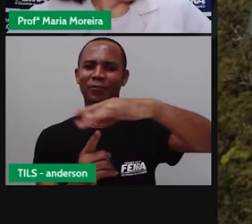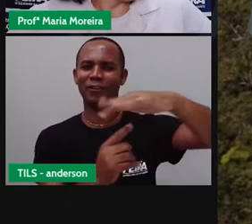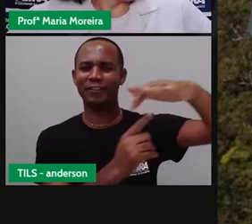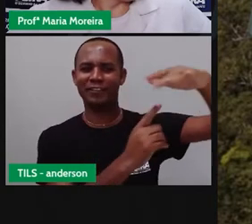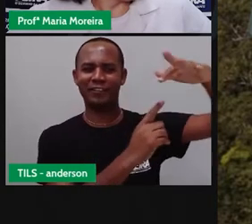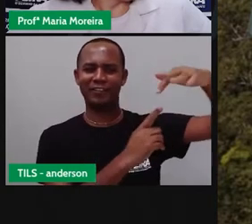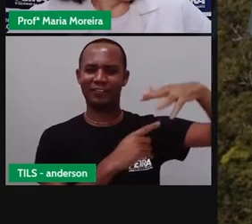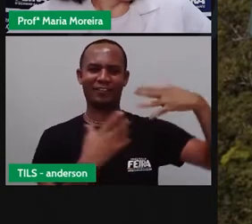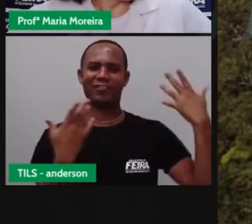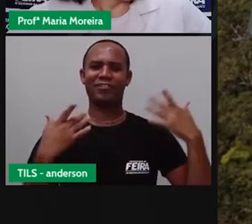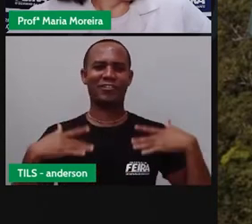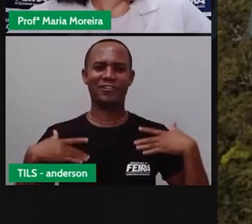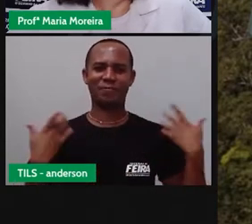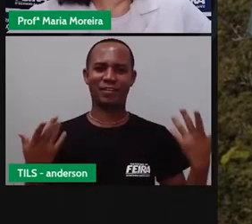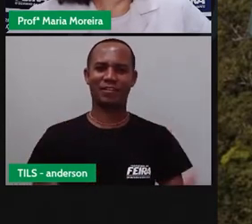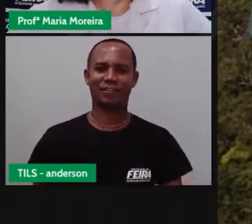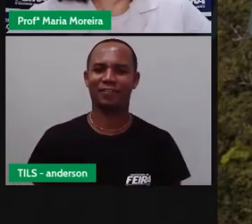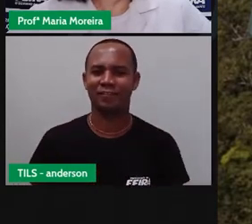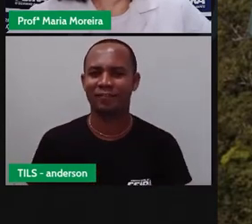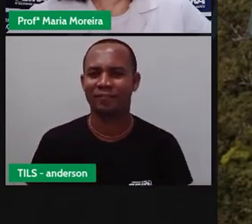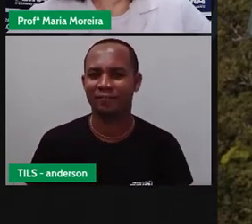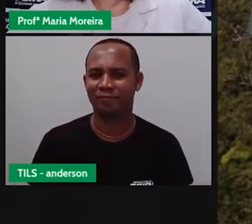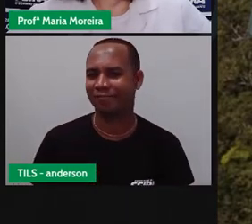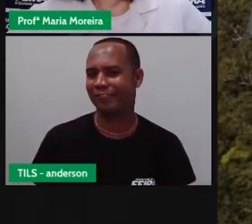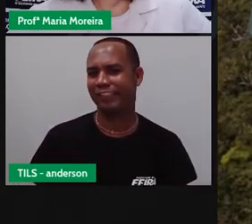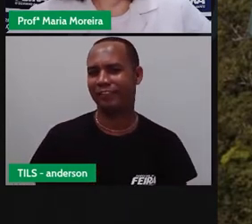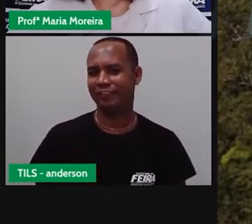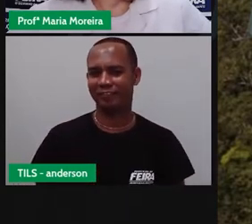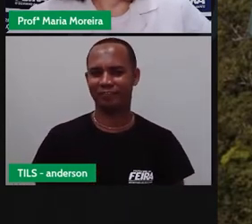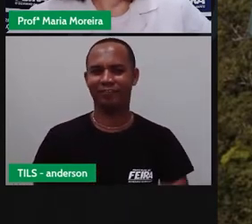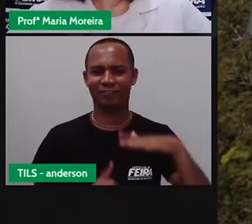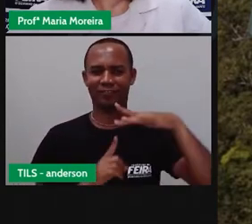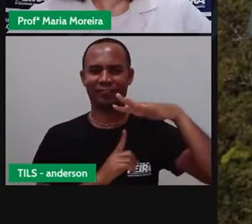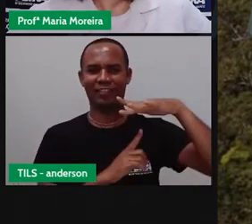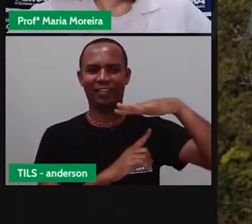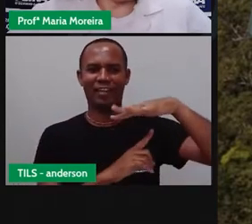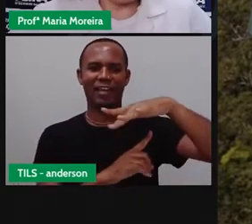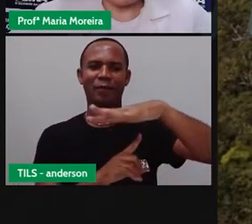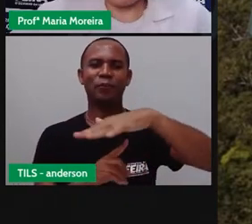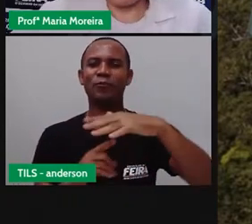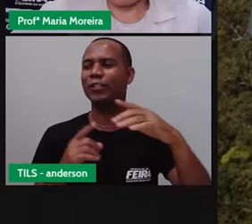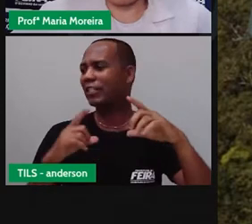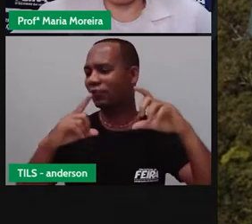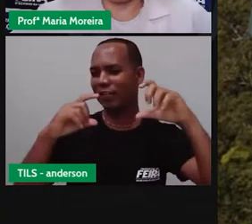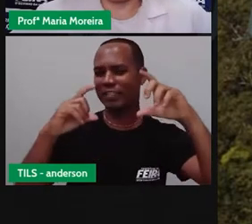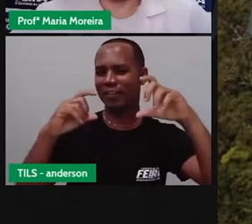e fala Rio de Janeiro agora da pasta de helicóptero vai